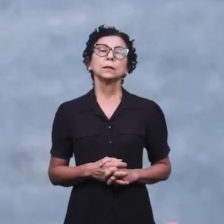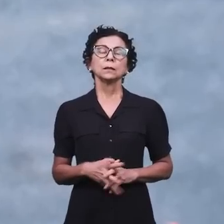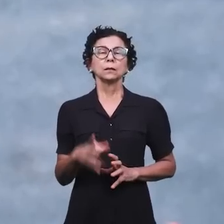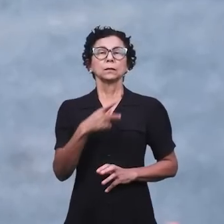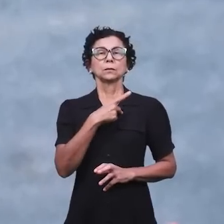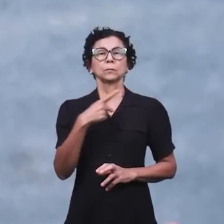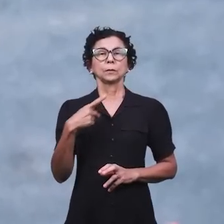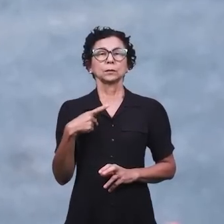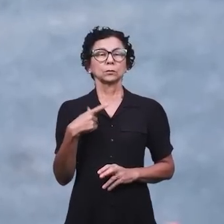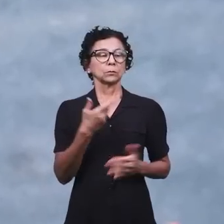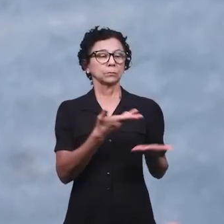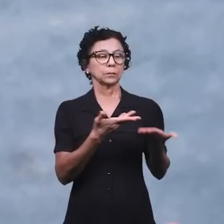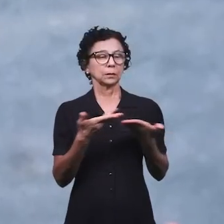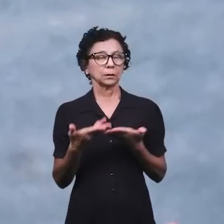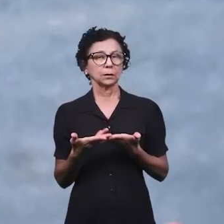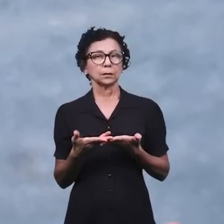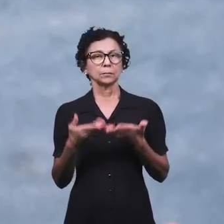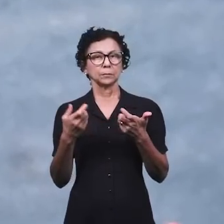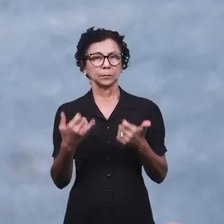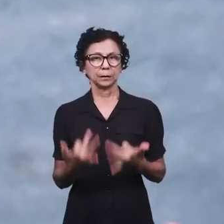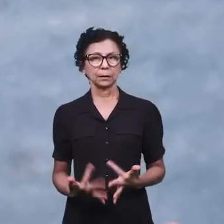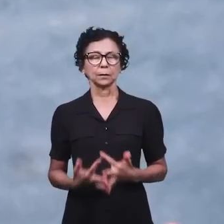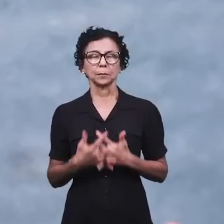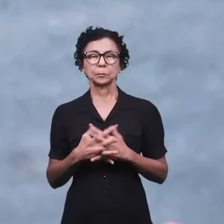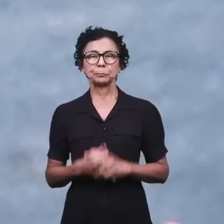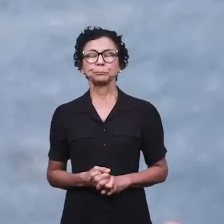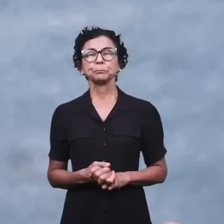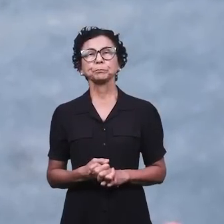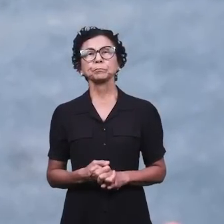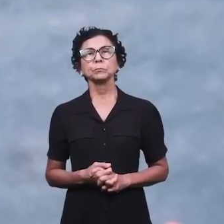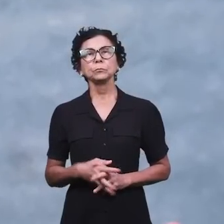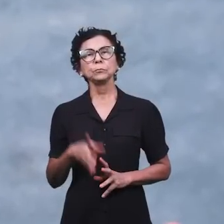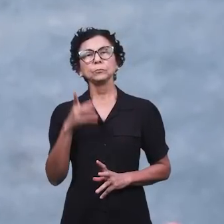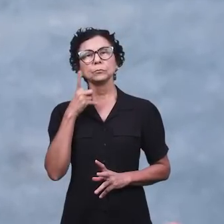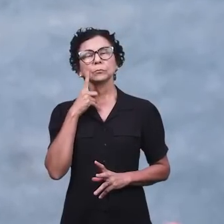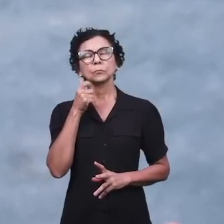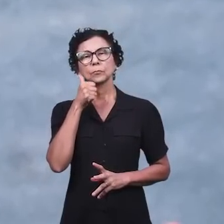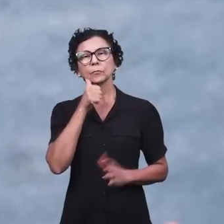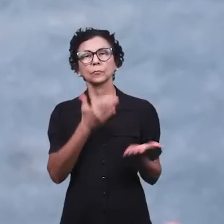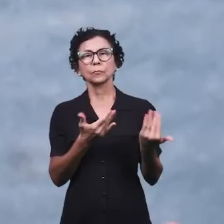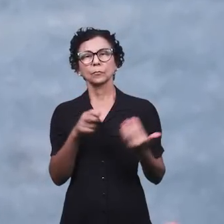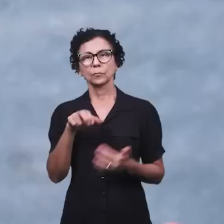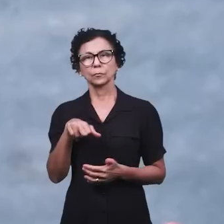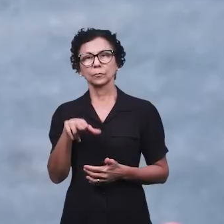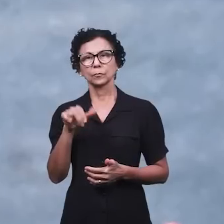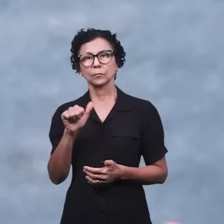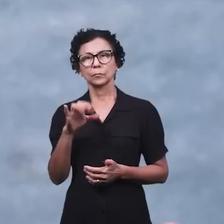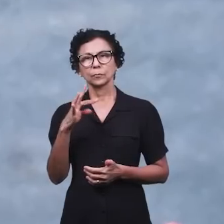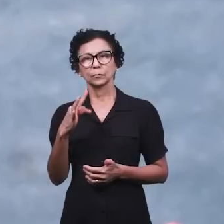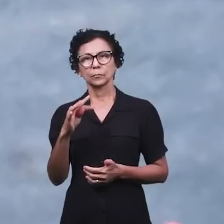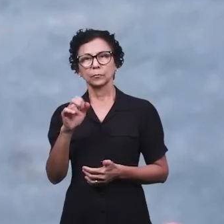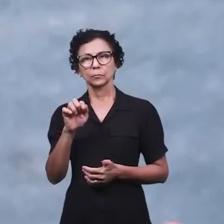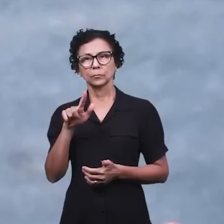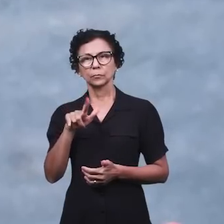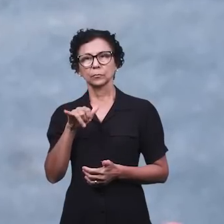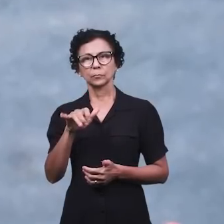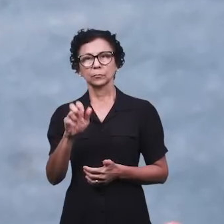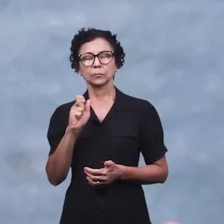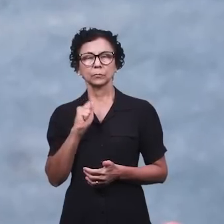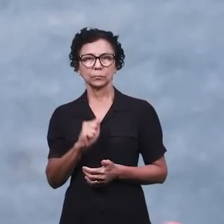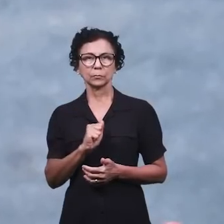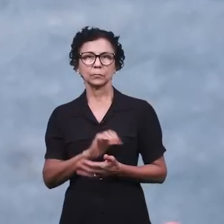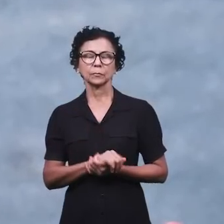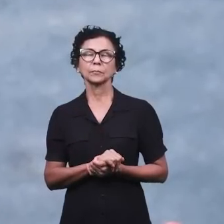para que o pastor que está aqui como convidado comente sobre isso. Nós temos agora a participação da jovem Natália Aguiar, que é